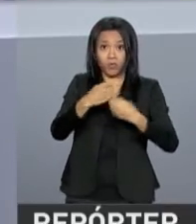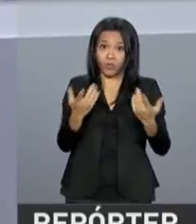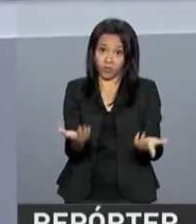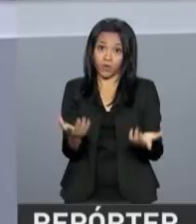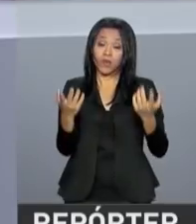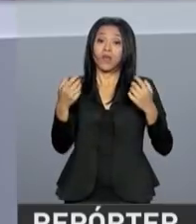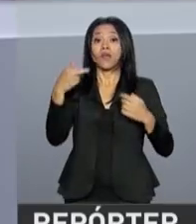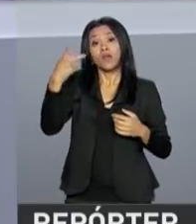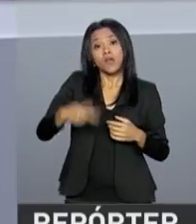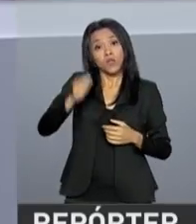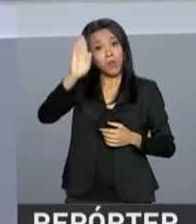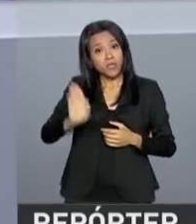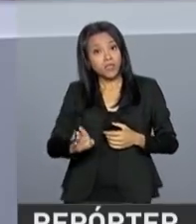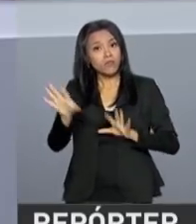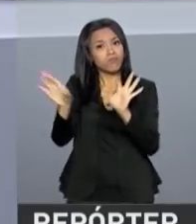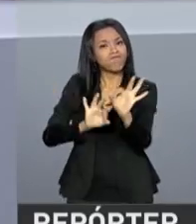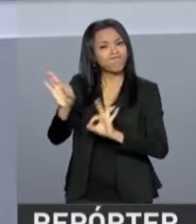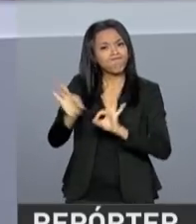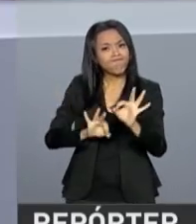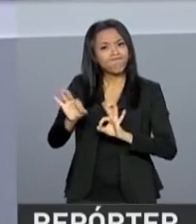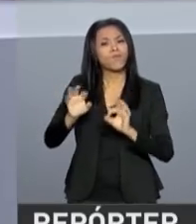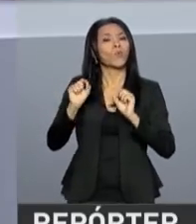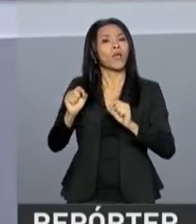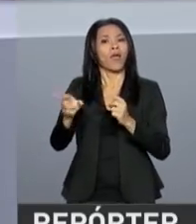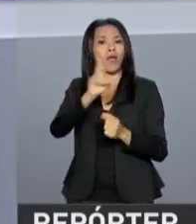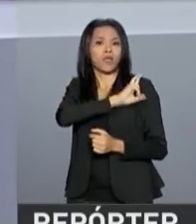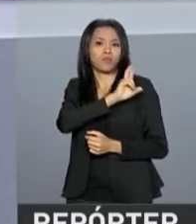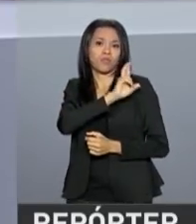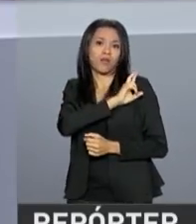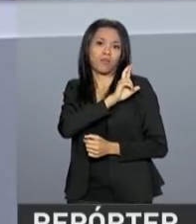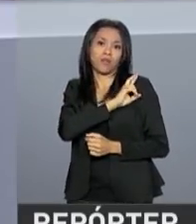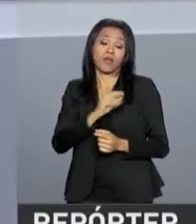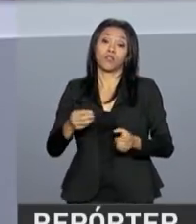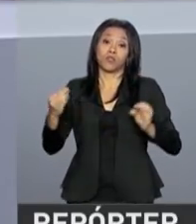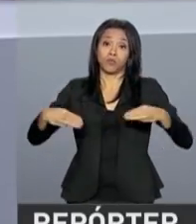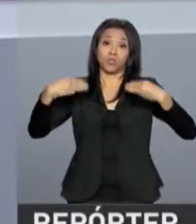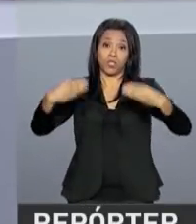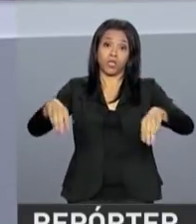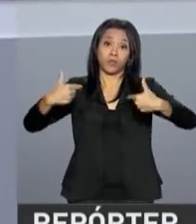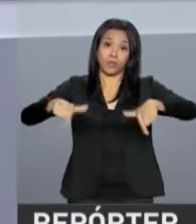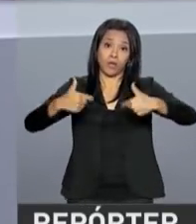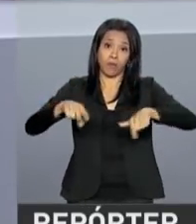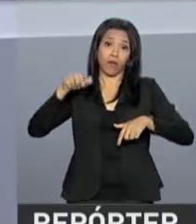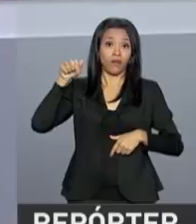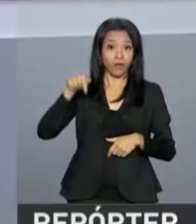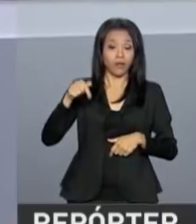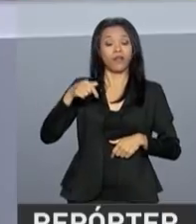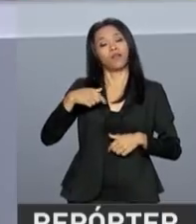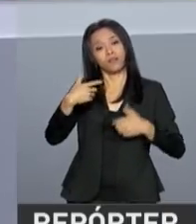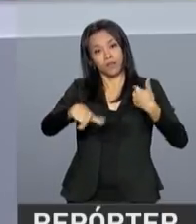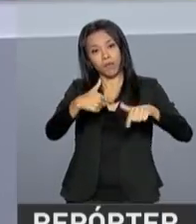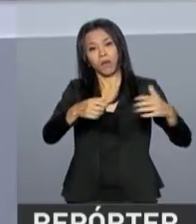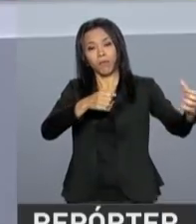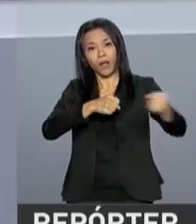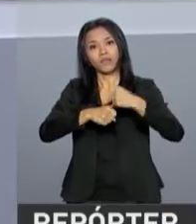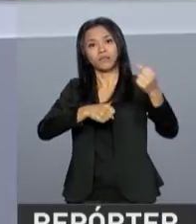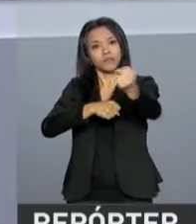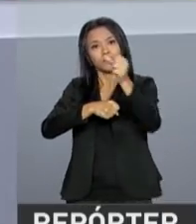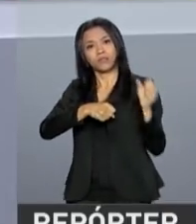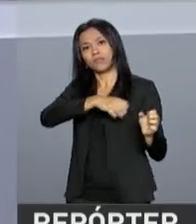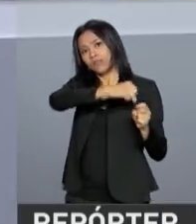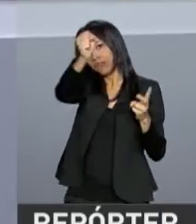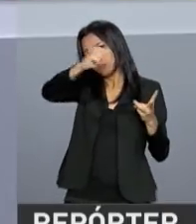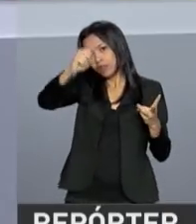brasileiro para acolher esses imigrantes está sob responsabilidade do ministério do trabalho que atua para inseri-los no mercado formal